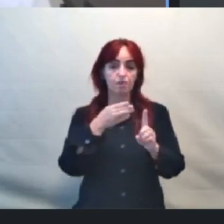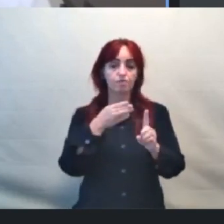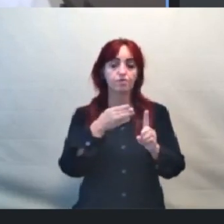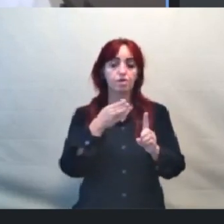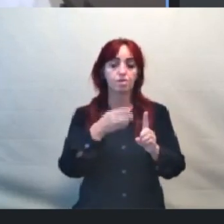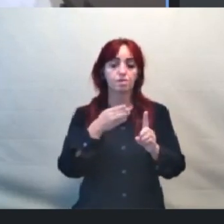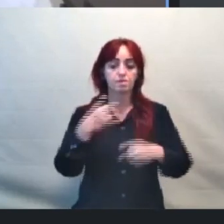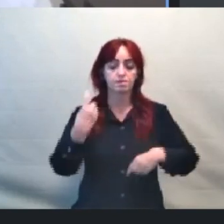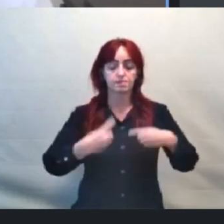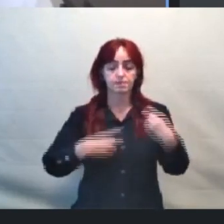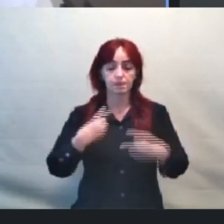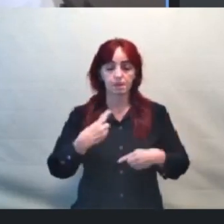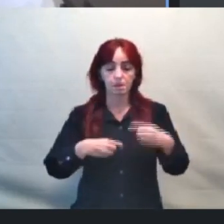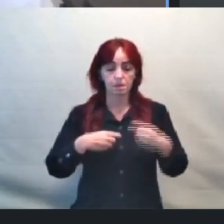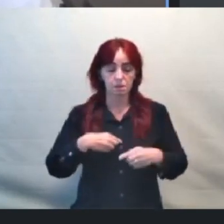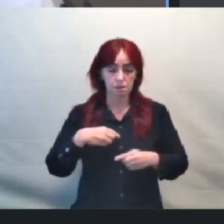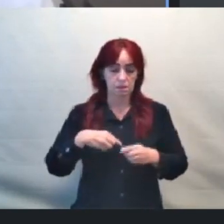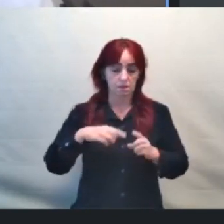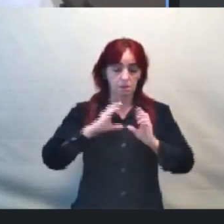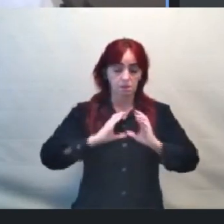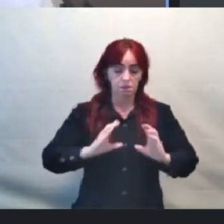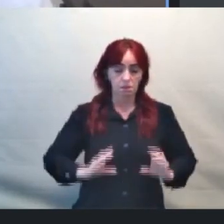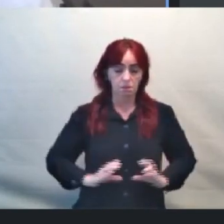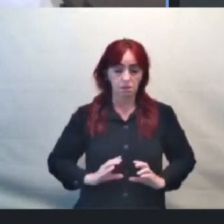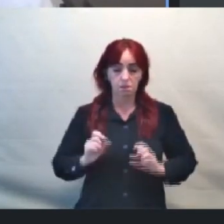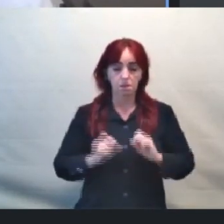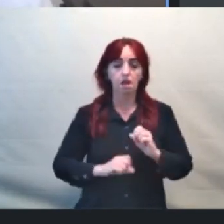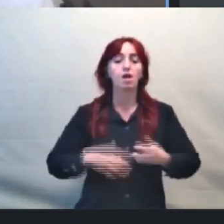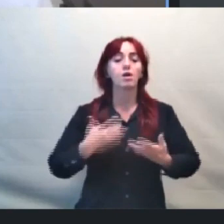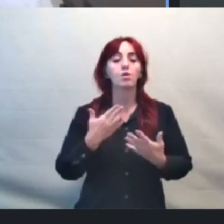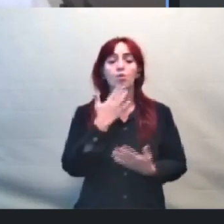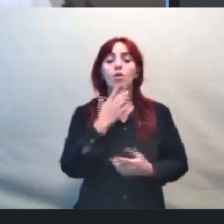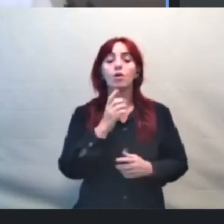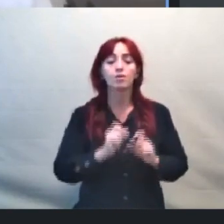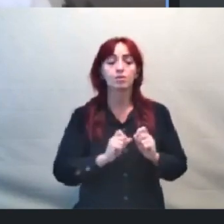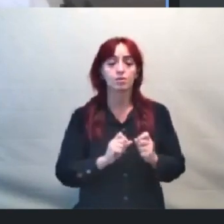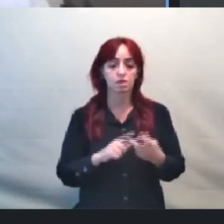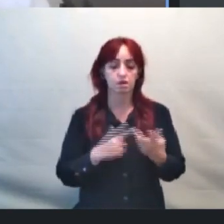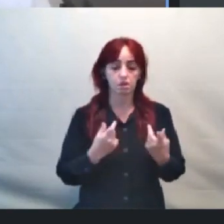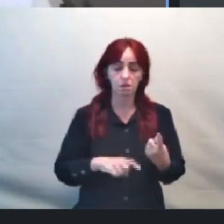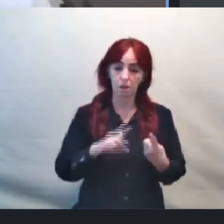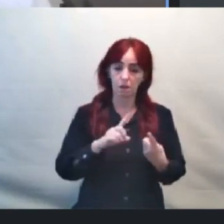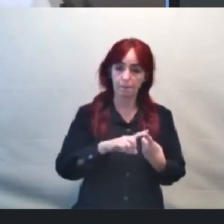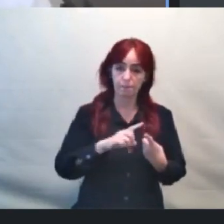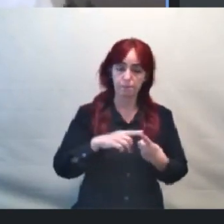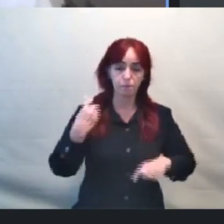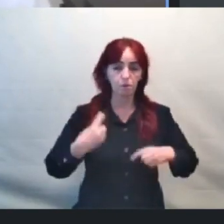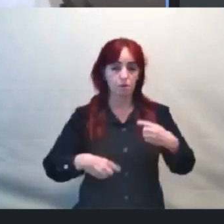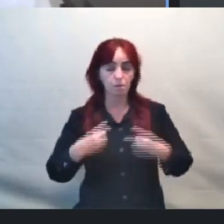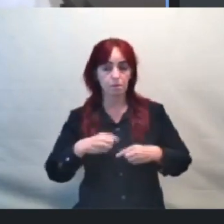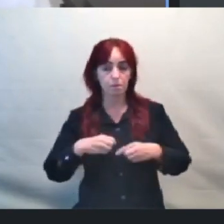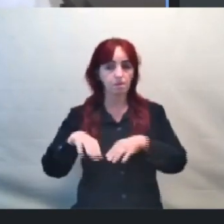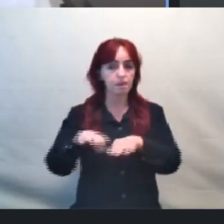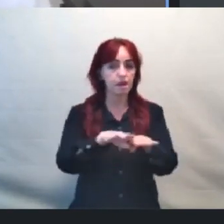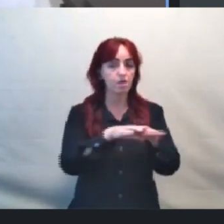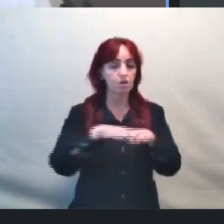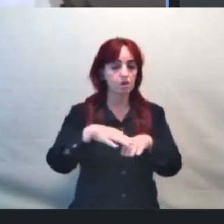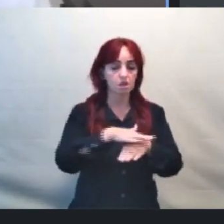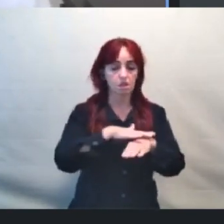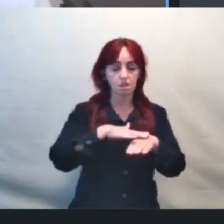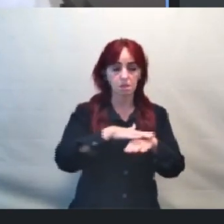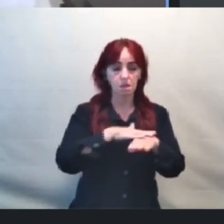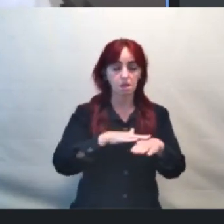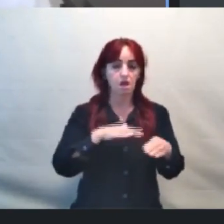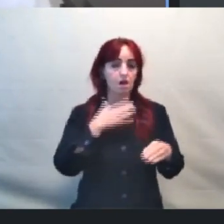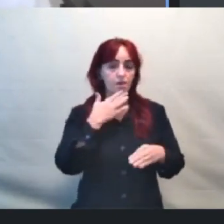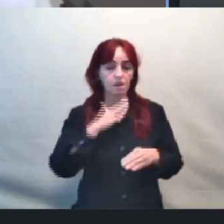de cidadania que são transversais. Quais sejam, né, políticas públicas voltadas para a igualdade racial, para crianças e adolescentes,